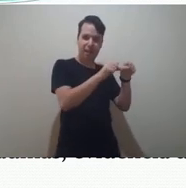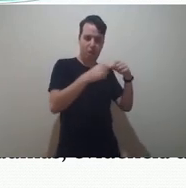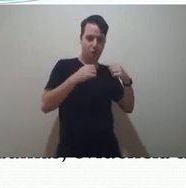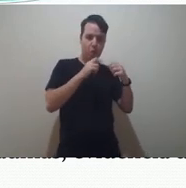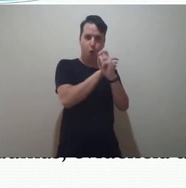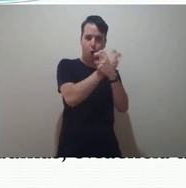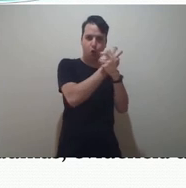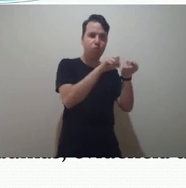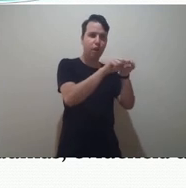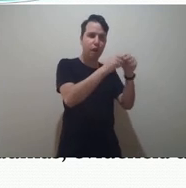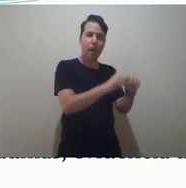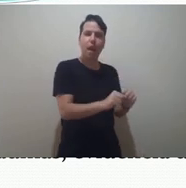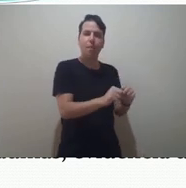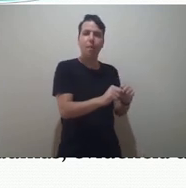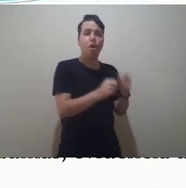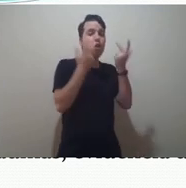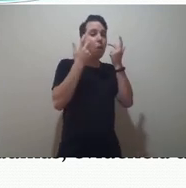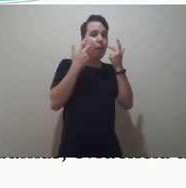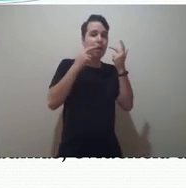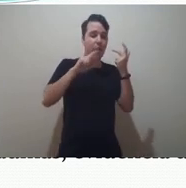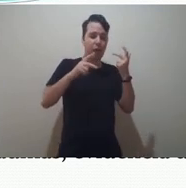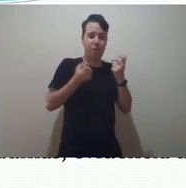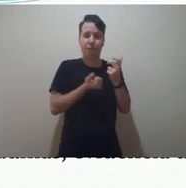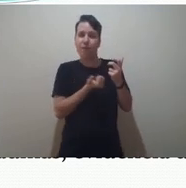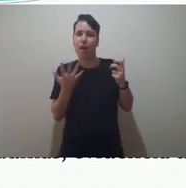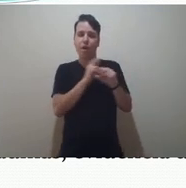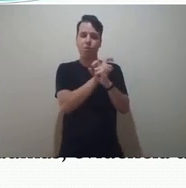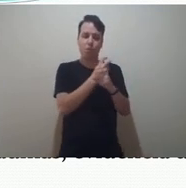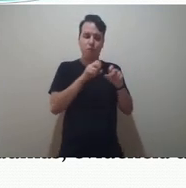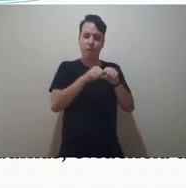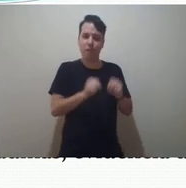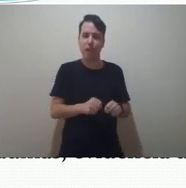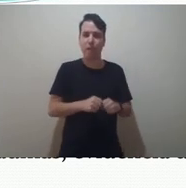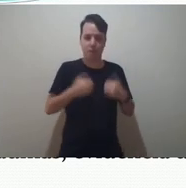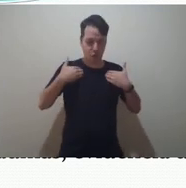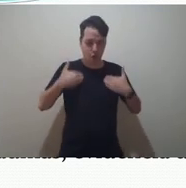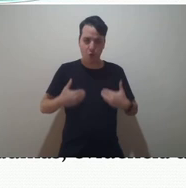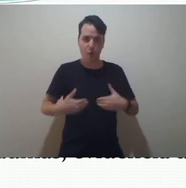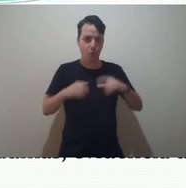acidentais, elas geralmente são fraturas múltiplas em mais de uma região do corpo,